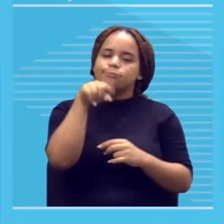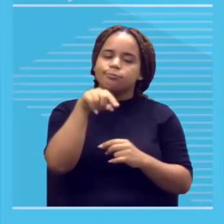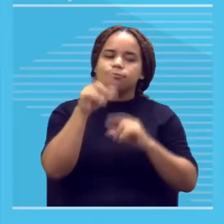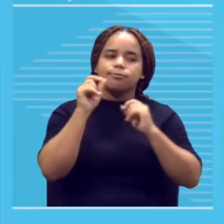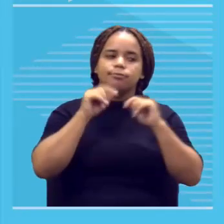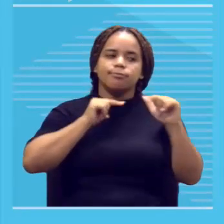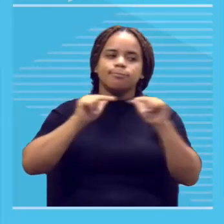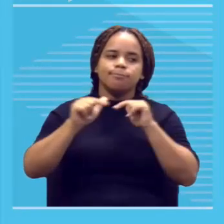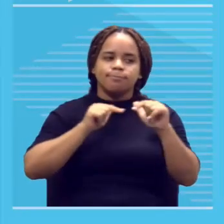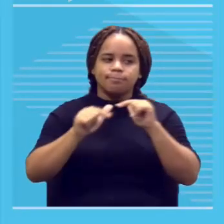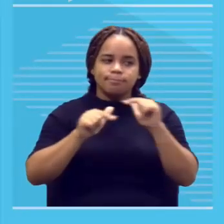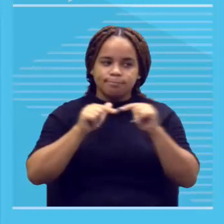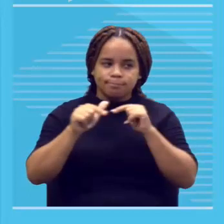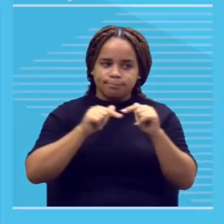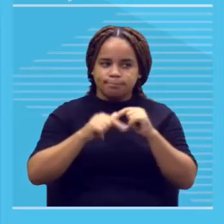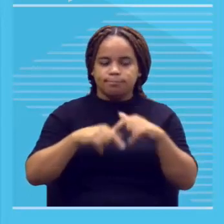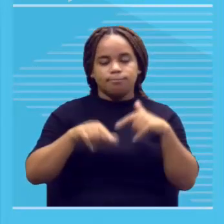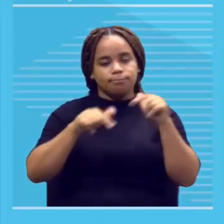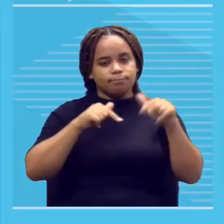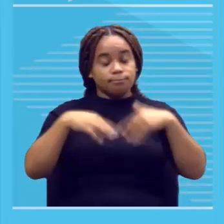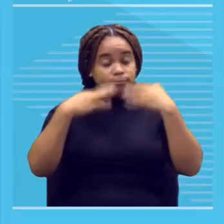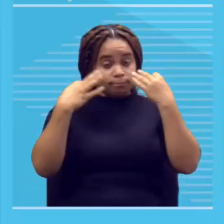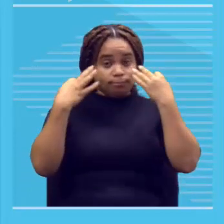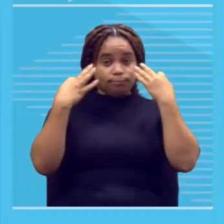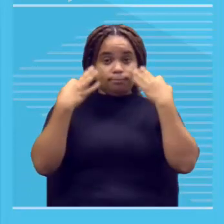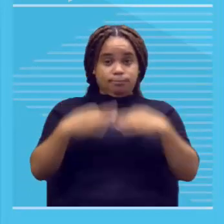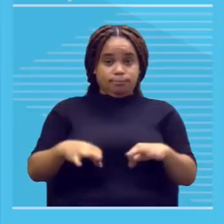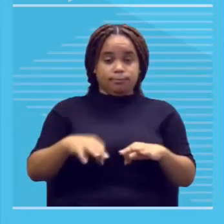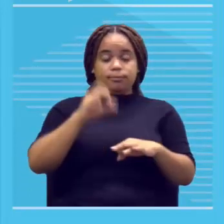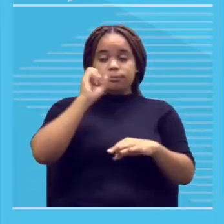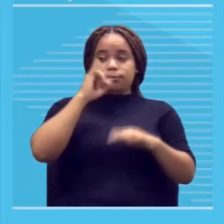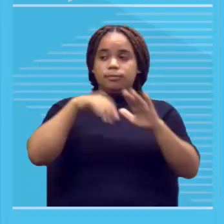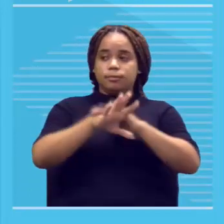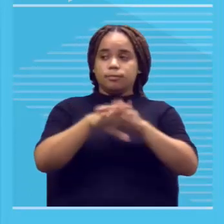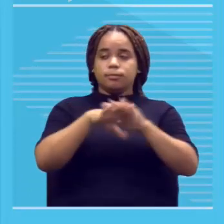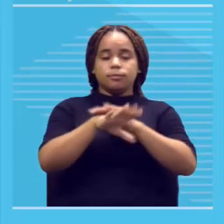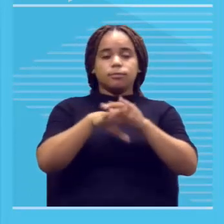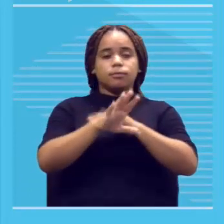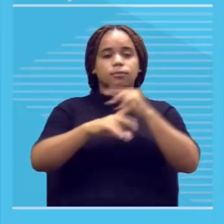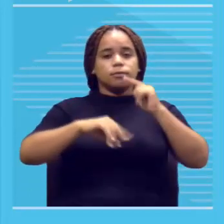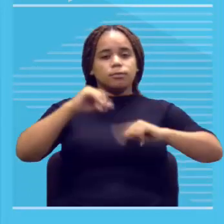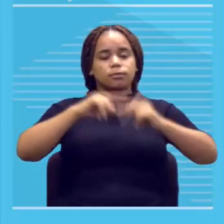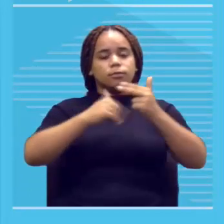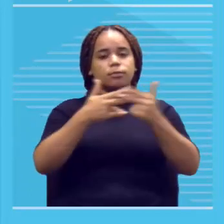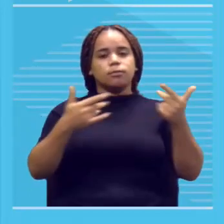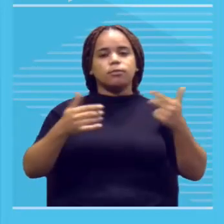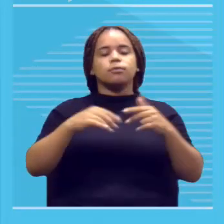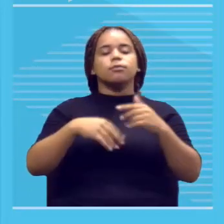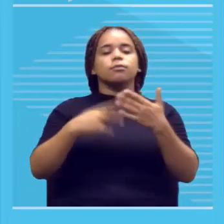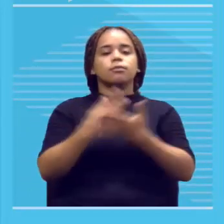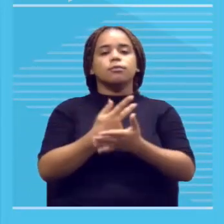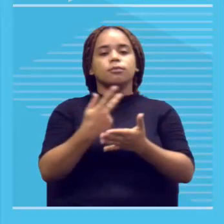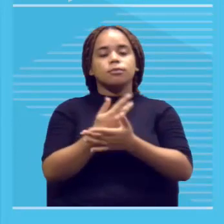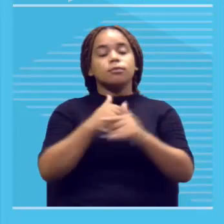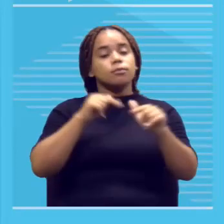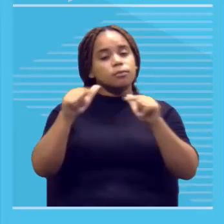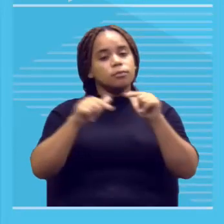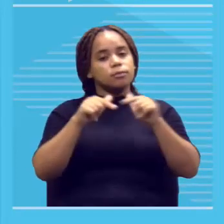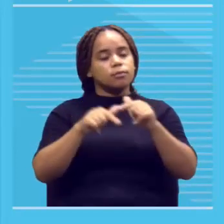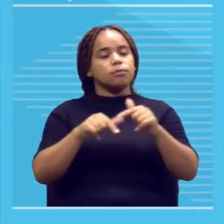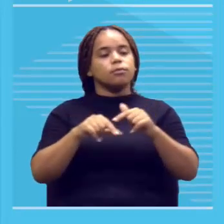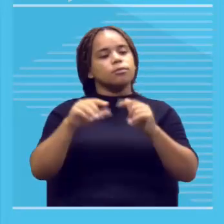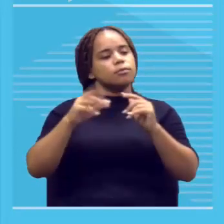por meio de um trabalho honesto se você acumula bens por meio de um trabalho desonesto e se é contra